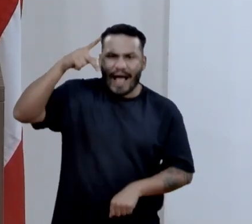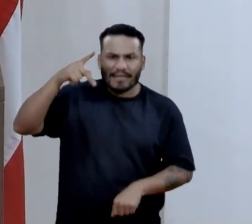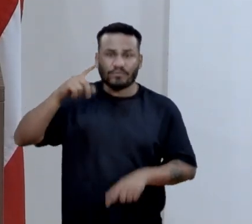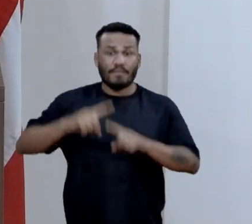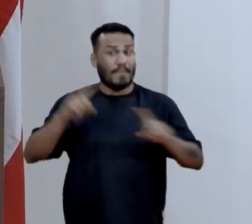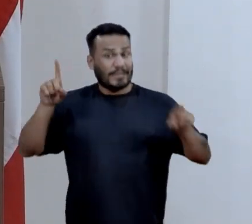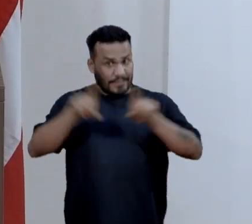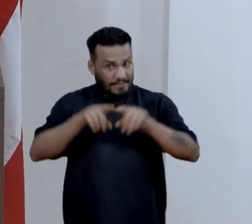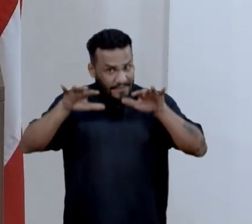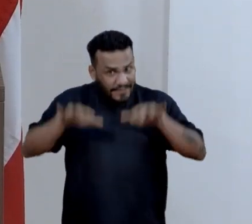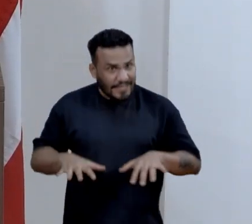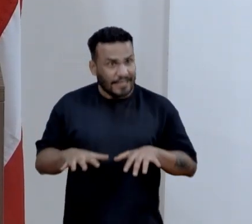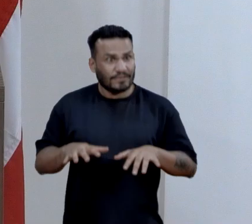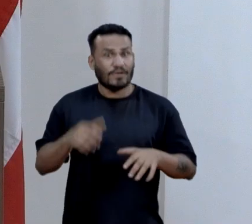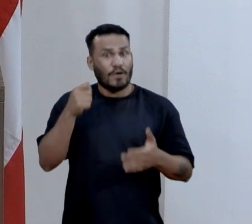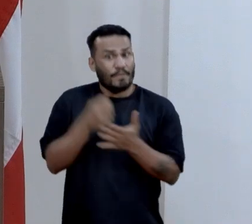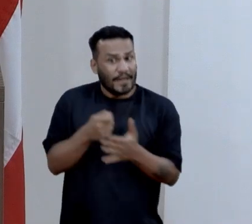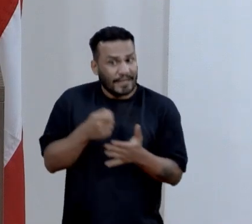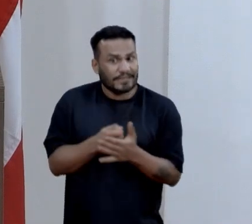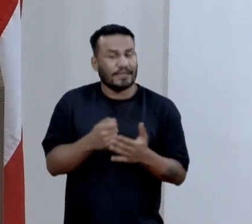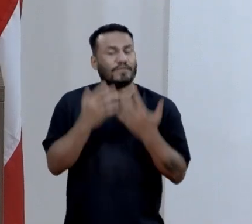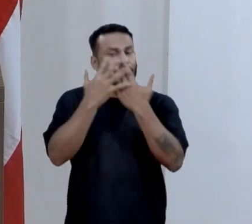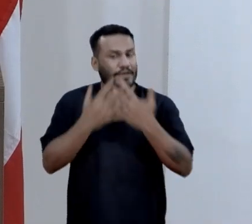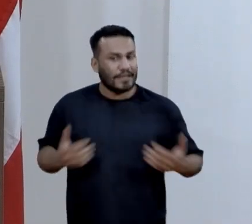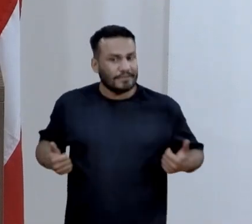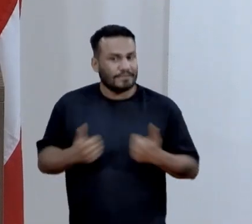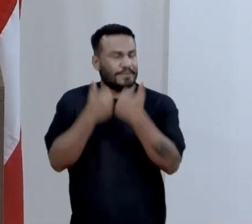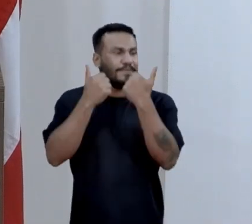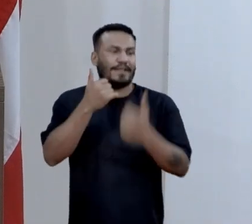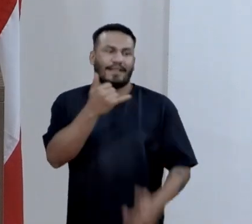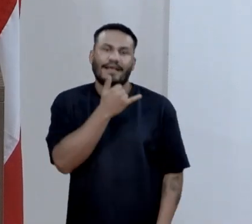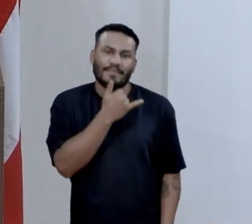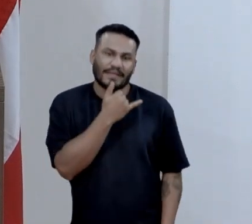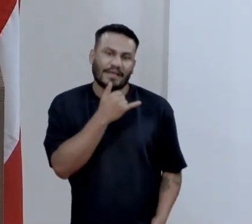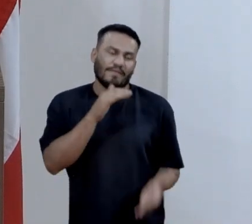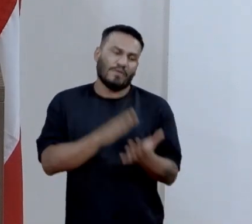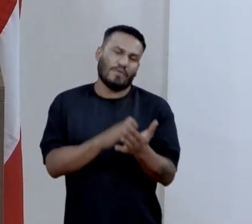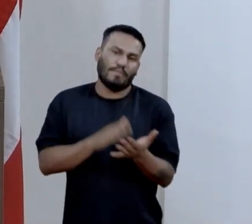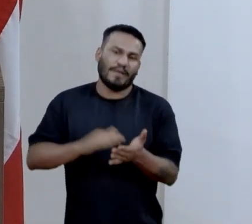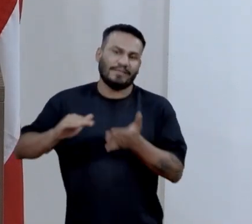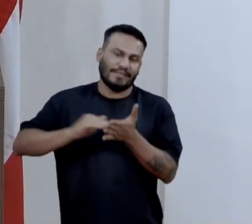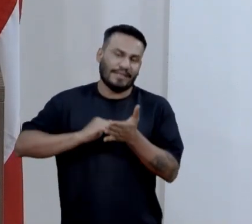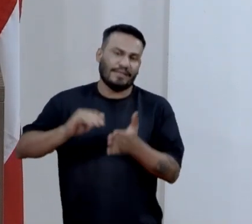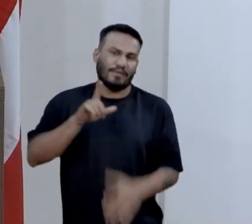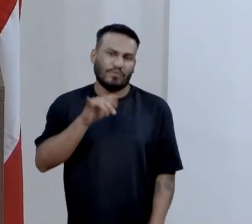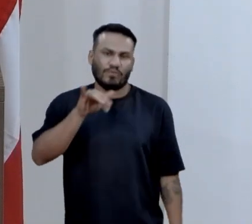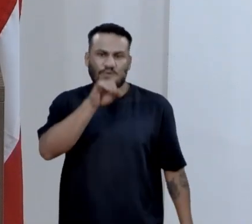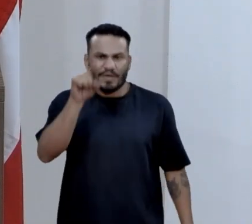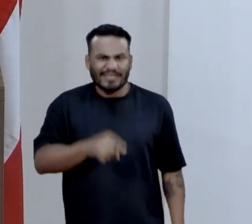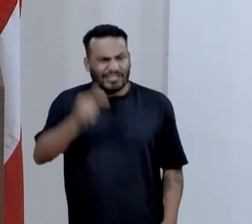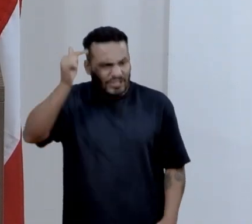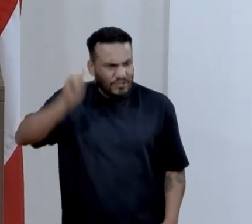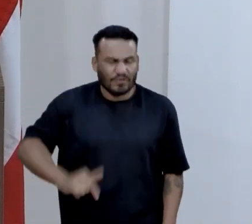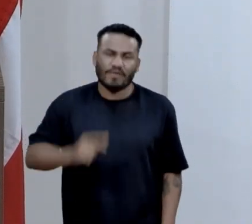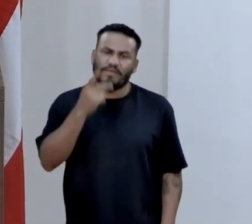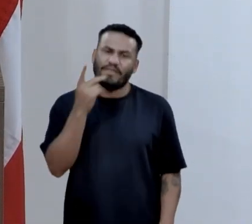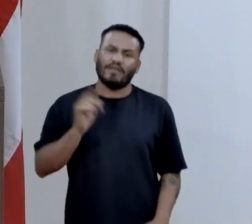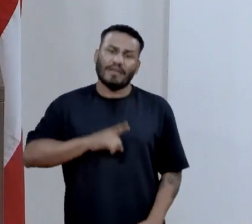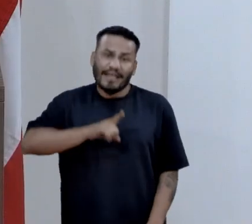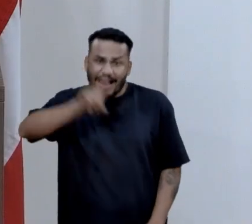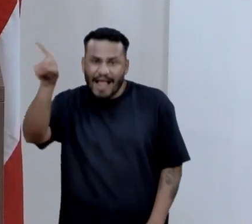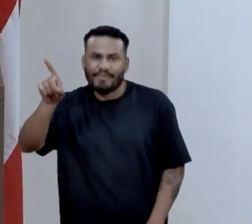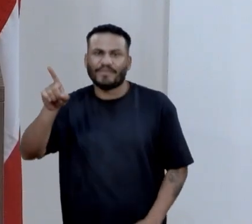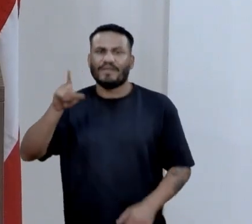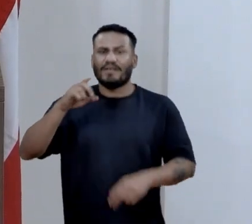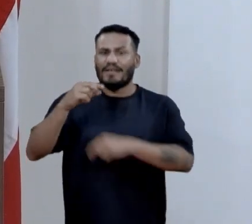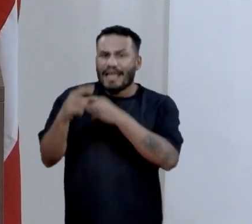também é para fazer isso, que é a obrigação do Parque Vila Germânica. Então, é lamentável, cobrei do secretário Ulisses, de novo, mais uma vez, ele disse que iam lá fazer, mas